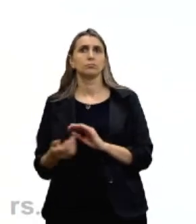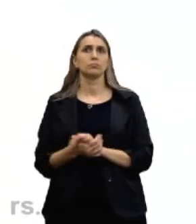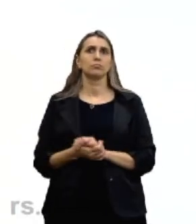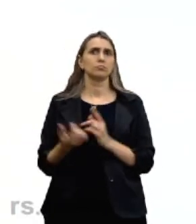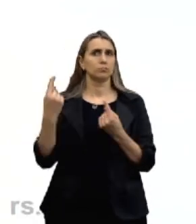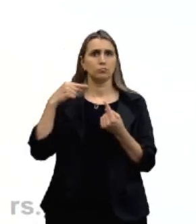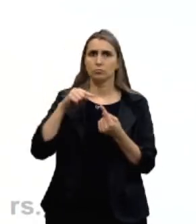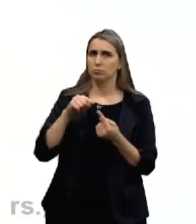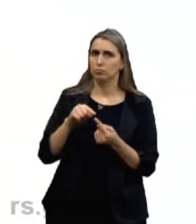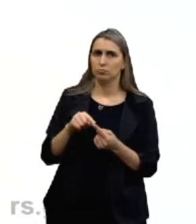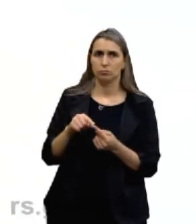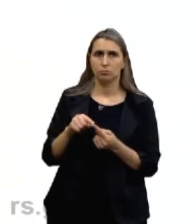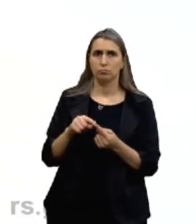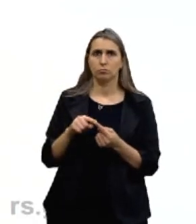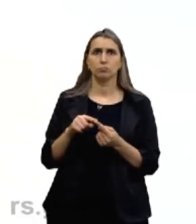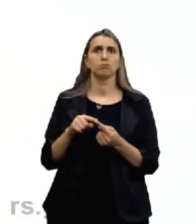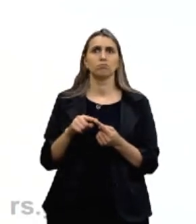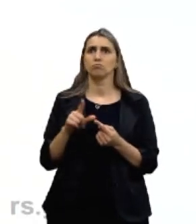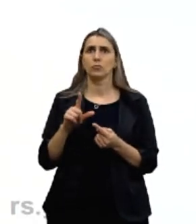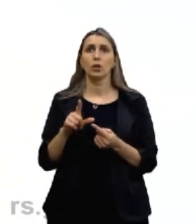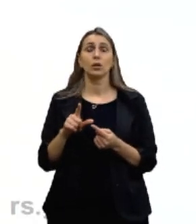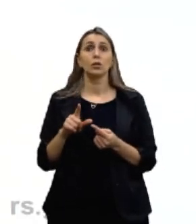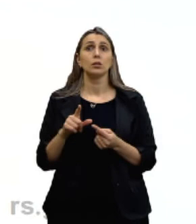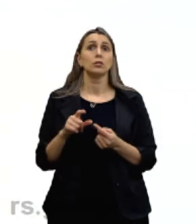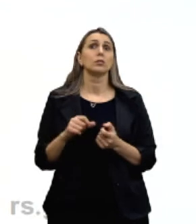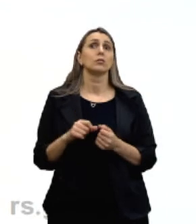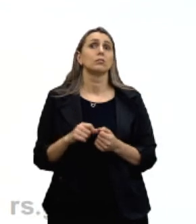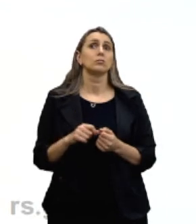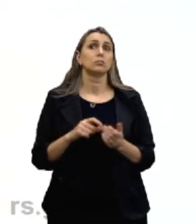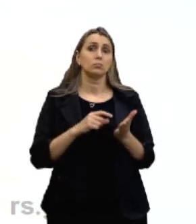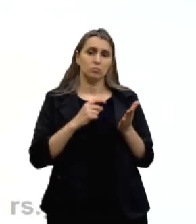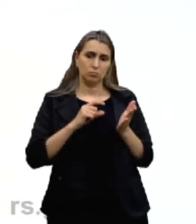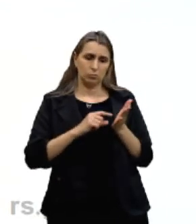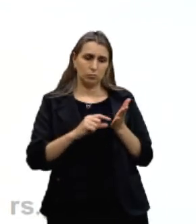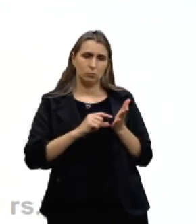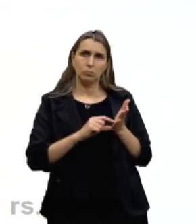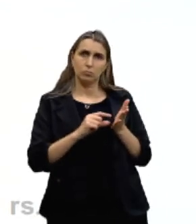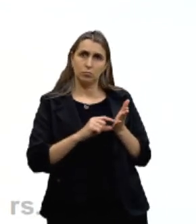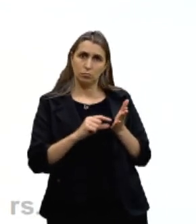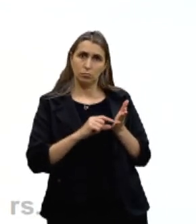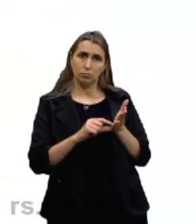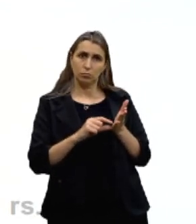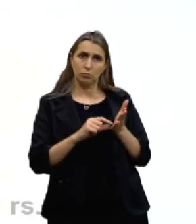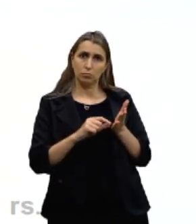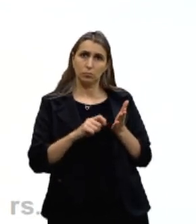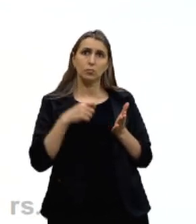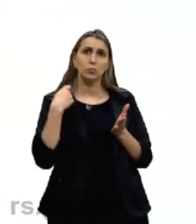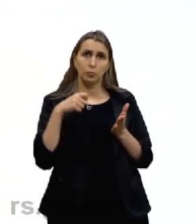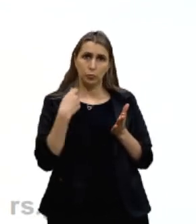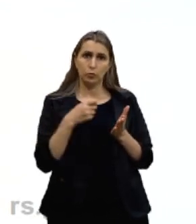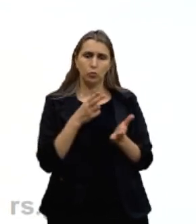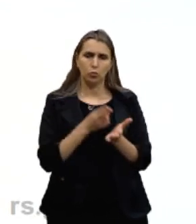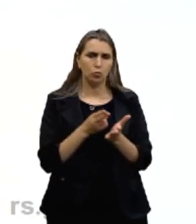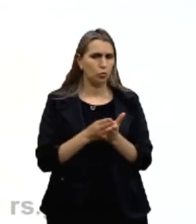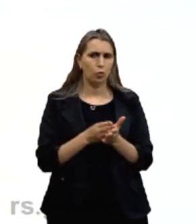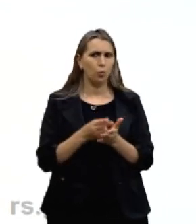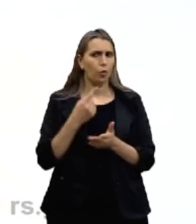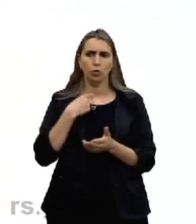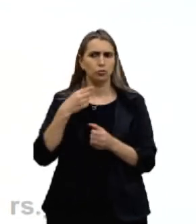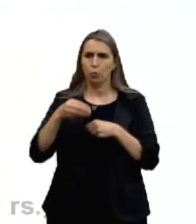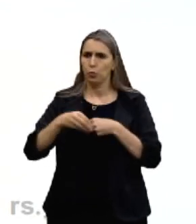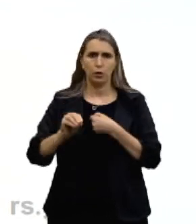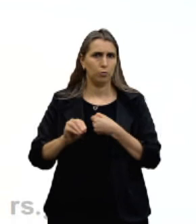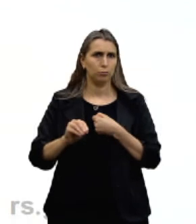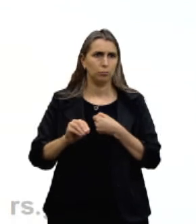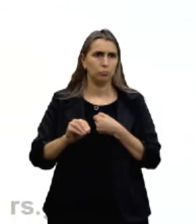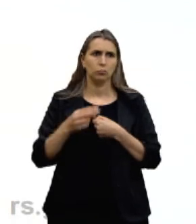cara objetividade e impessoalidade ou seja e o narrador ou escritor ele deve manter a neutralidade